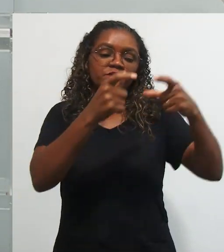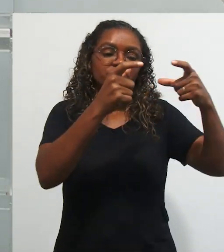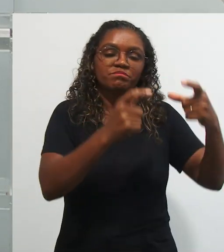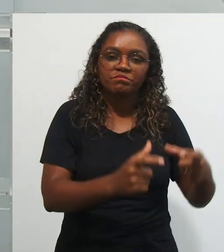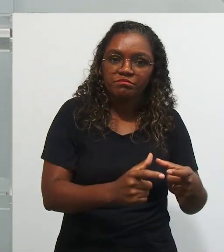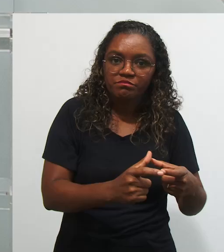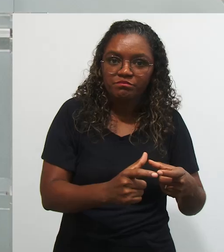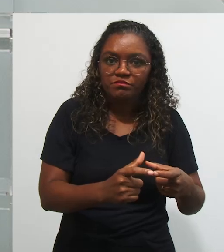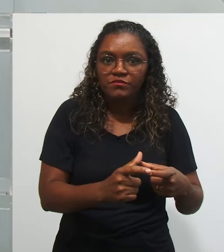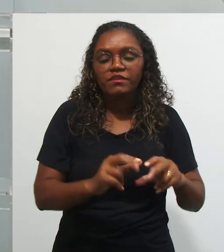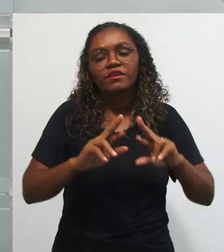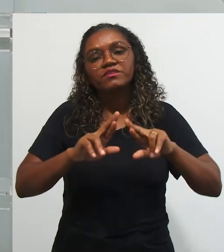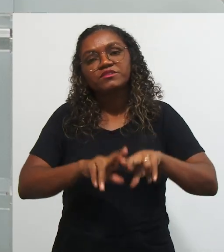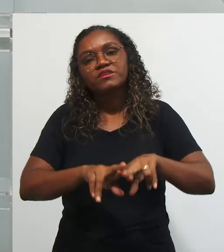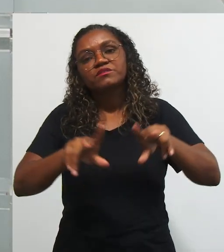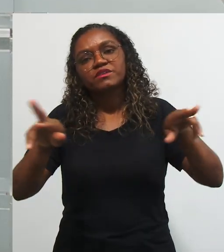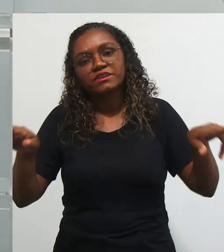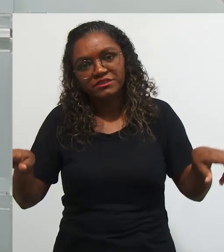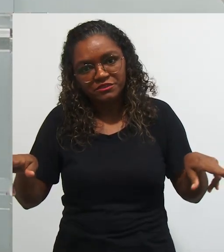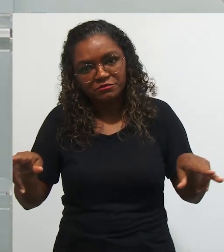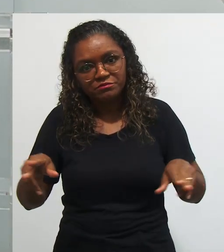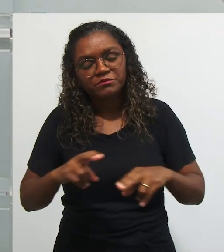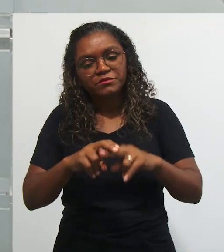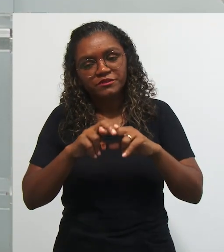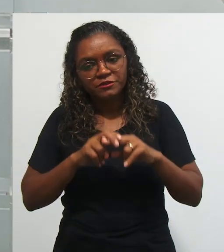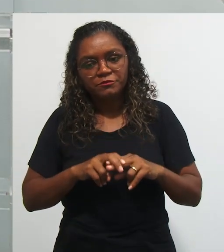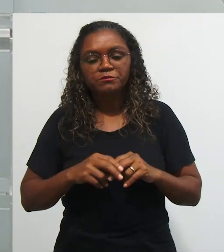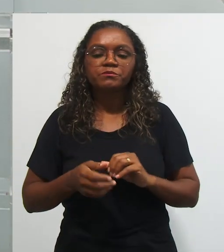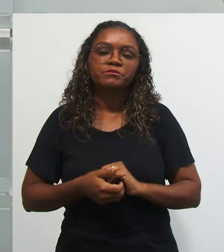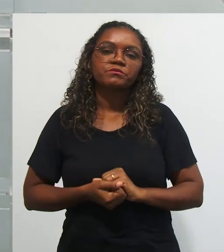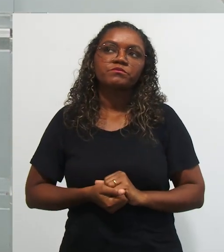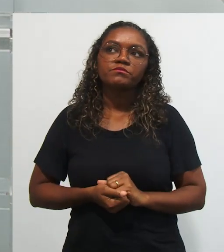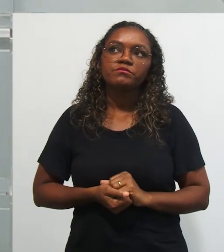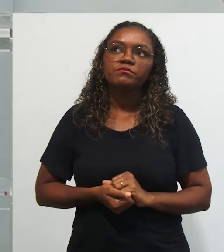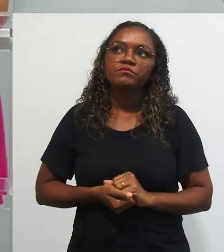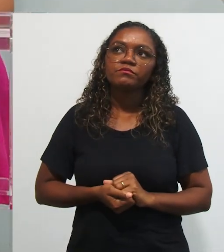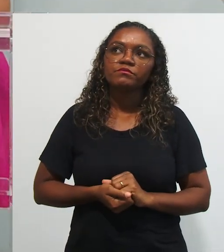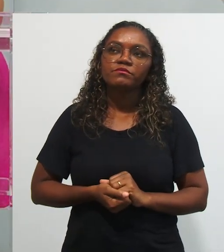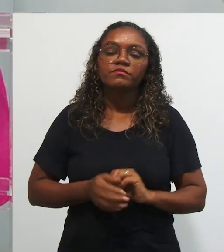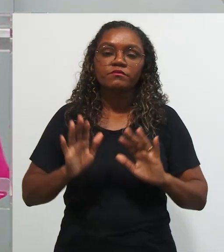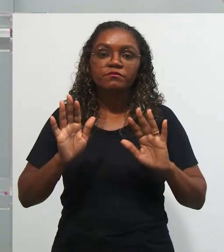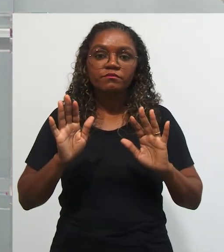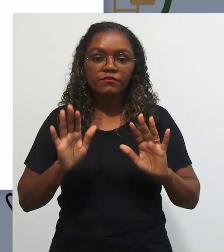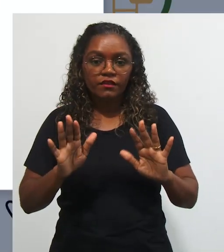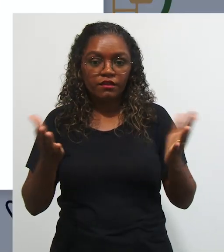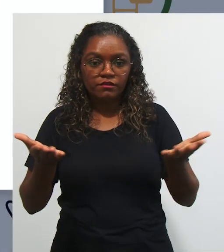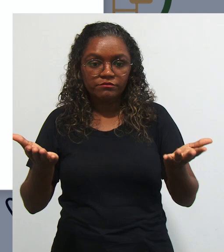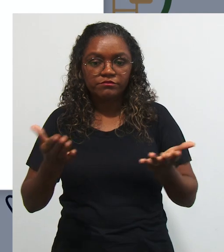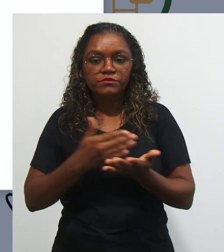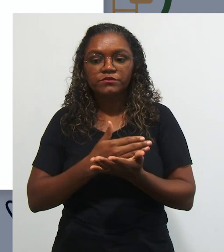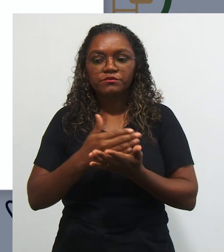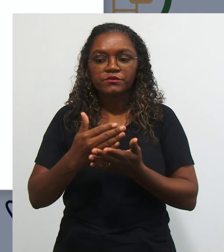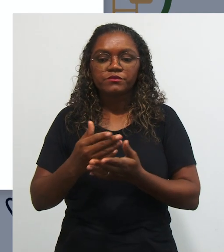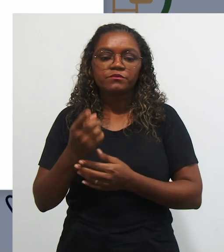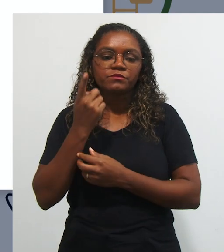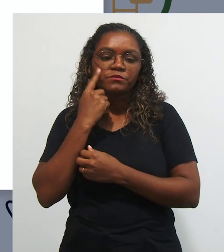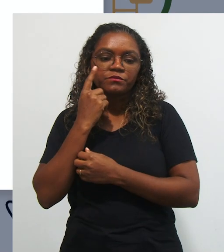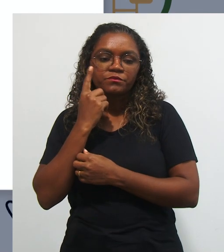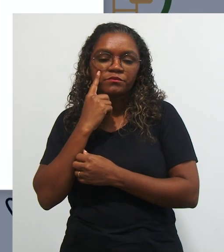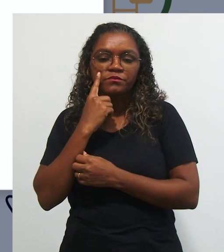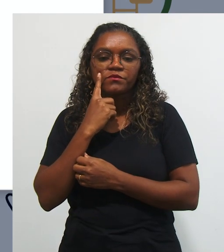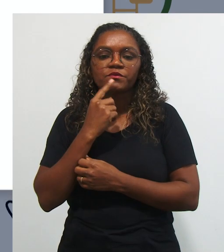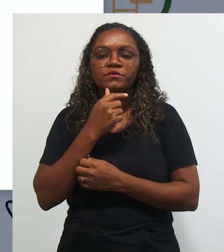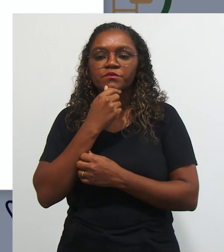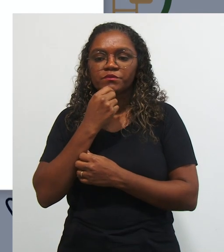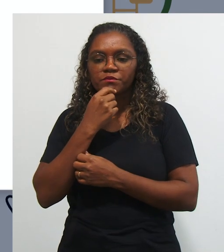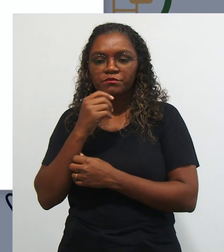local é diferente, as pessoas, todo o contexto é diferenciado, tá? Mas a gente começa com ele, com essa pessoa